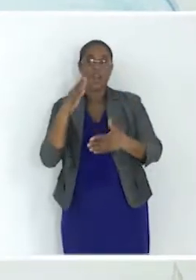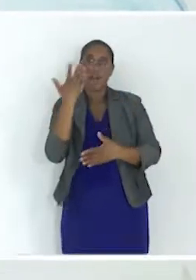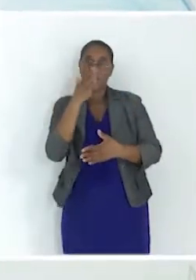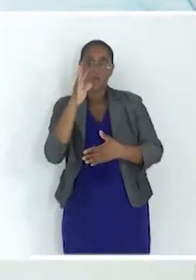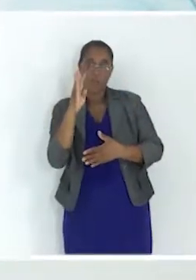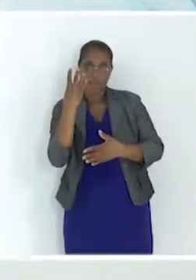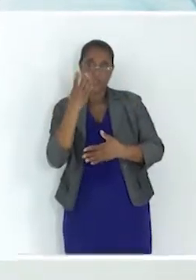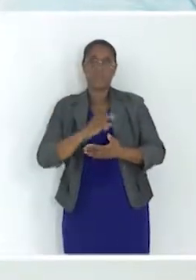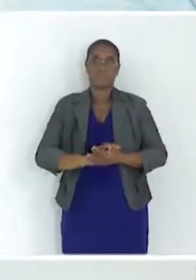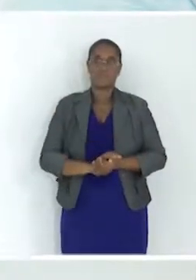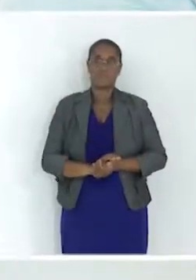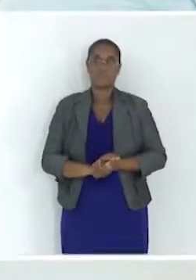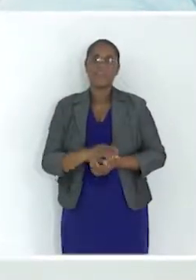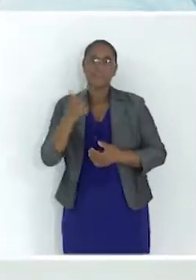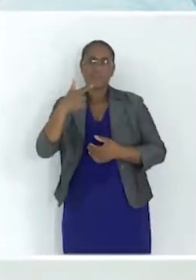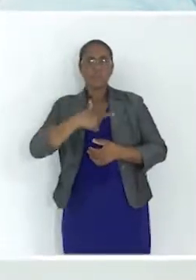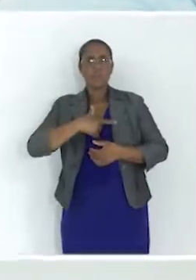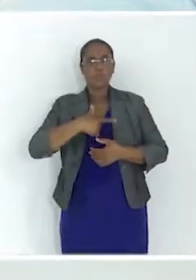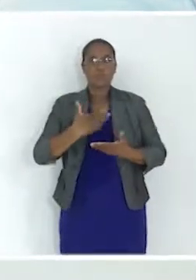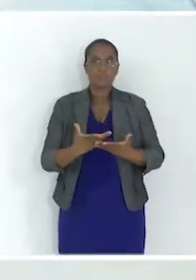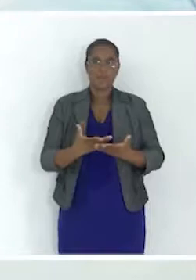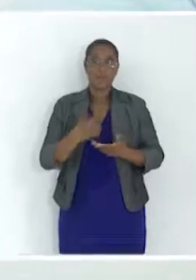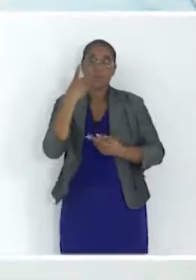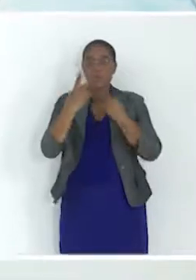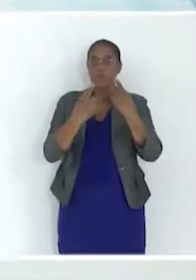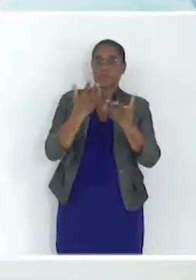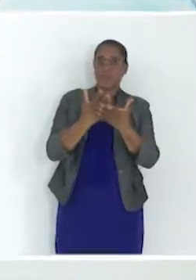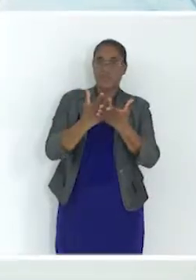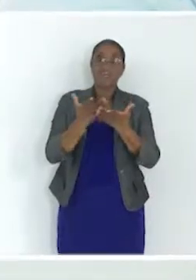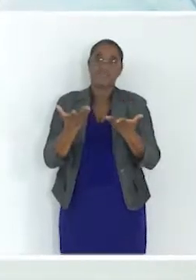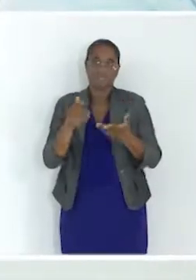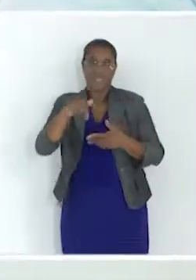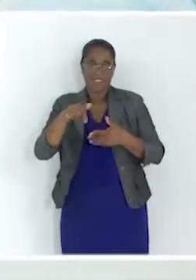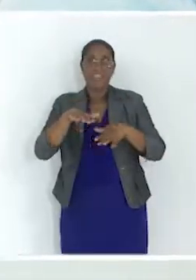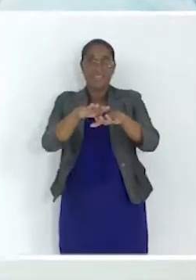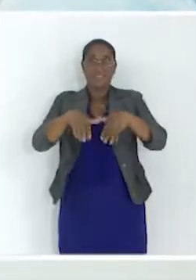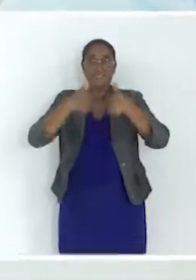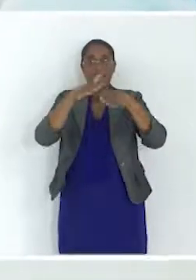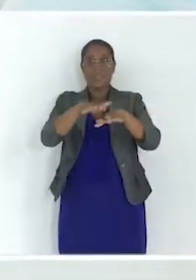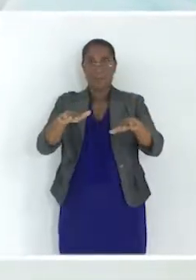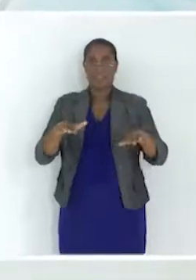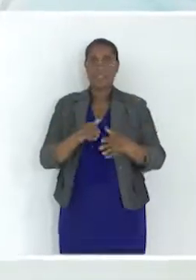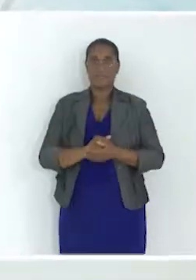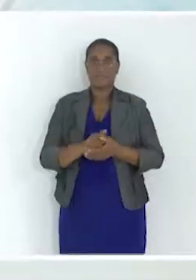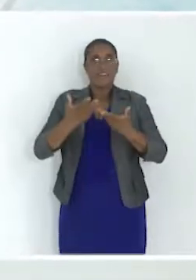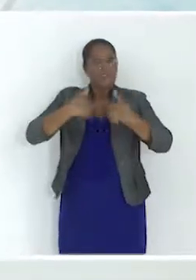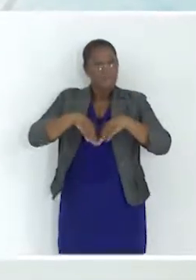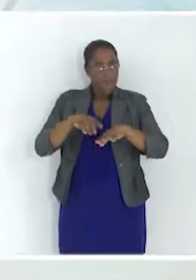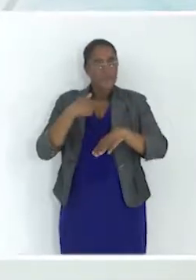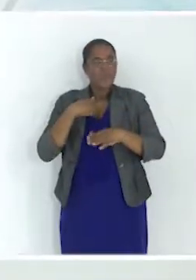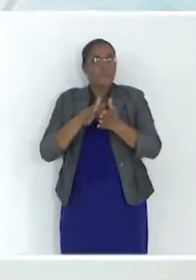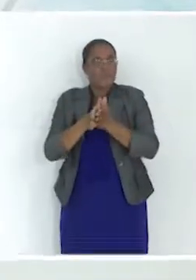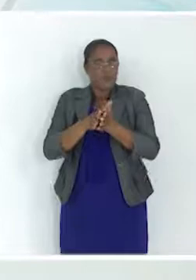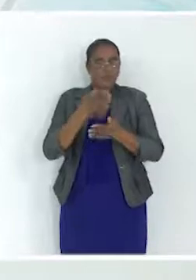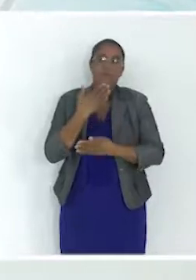turma, uma escola, claro, aqui na cidade da Praia. Mas aproveito para agradecer a todos os alunos, a